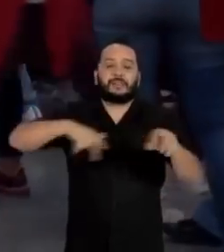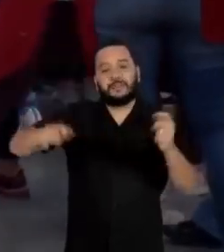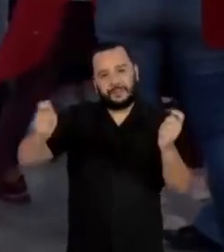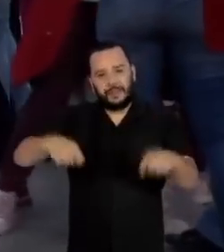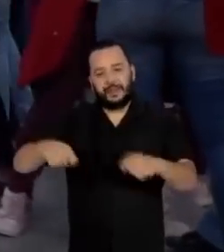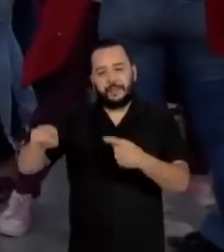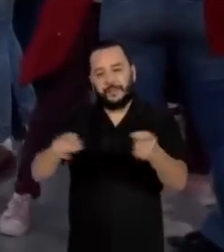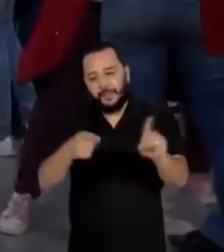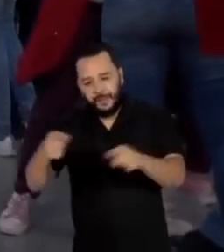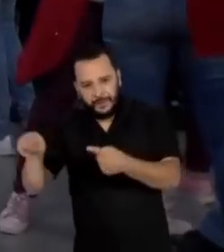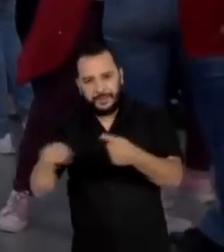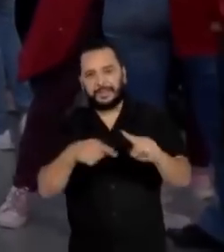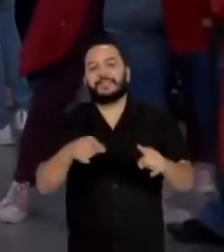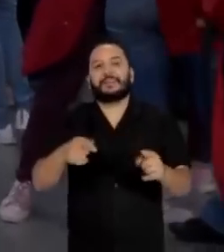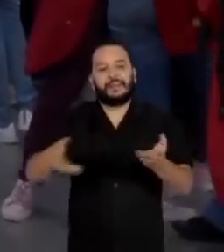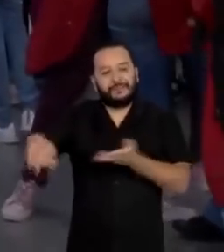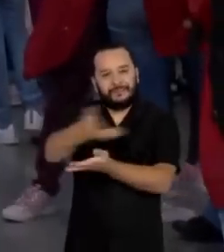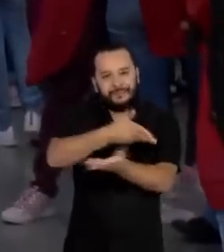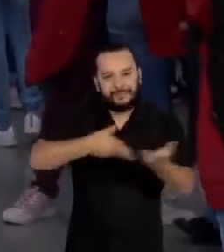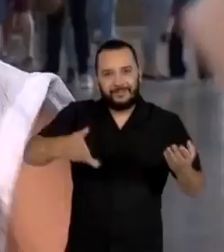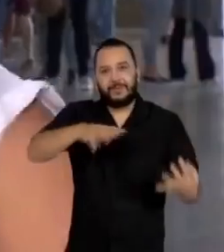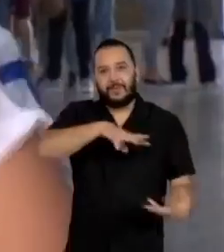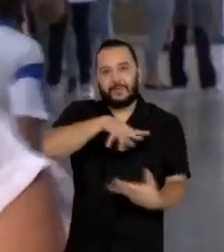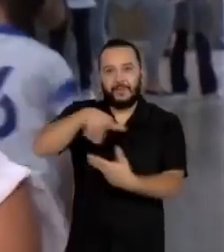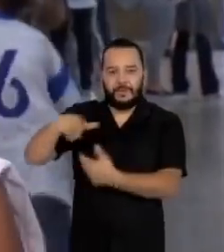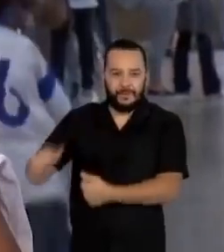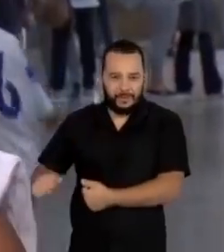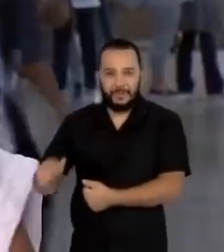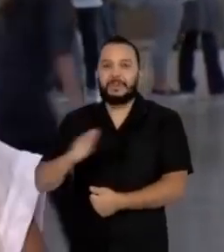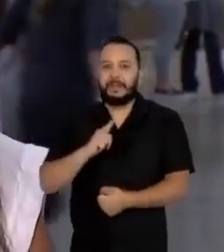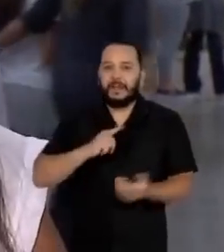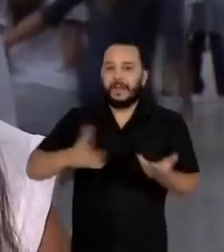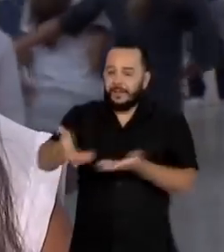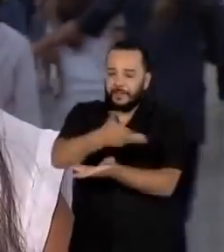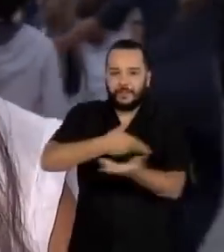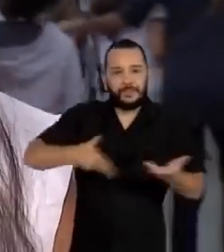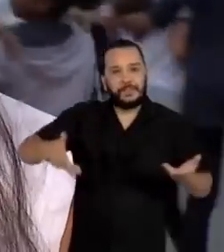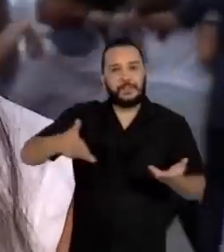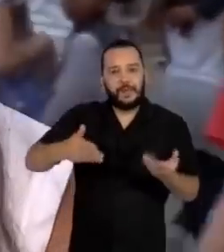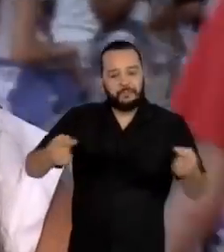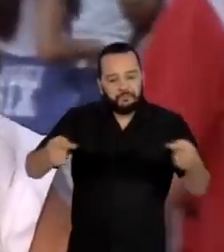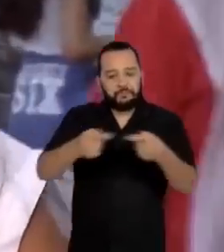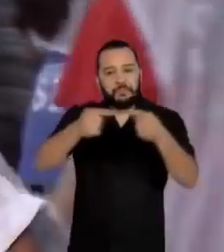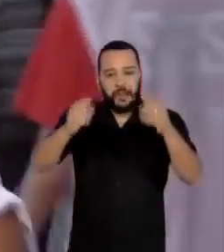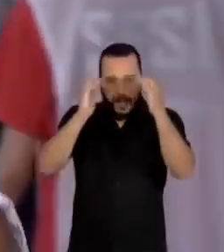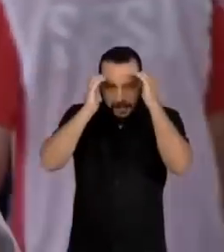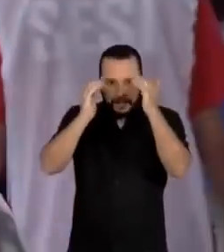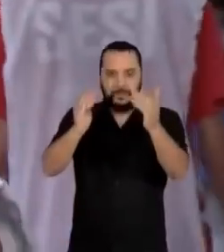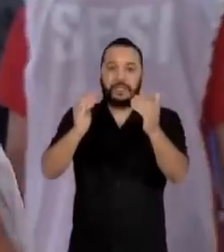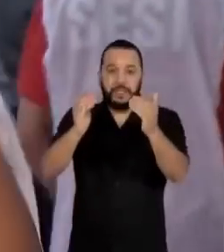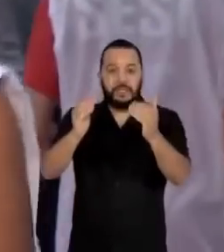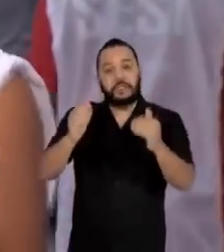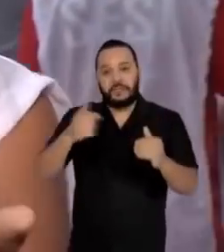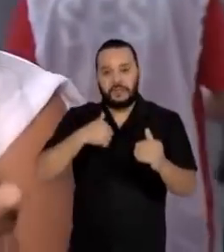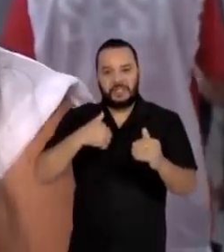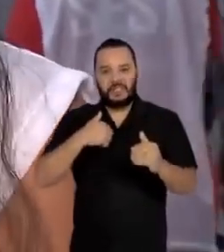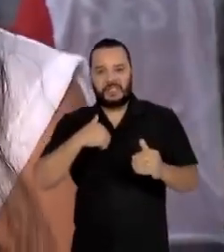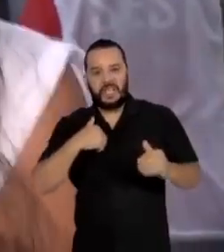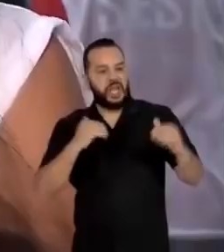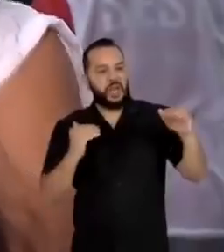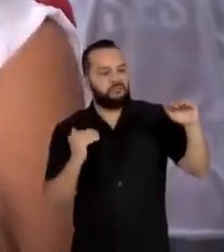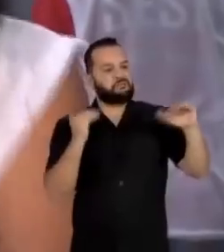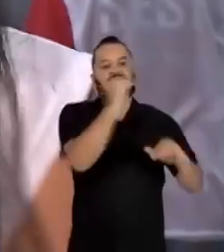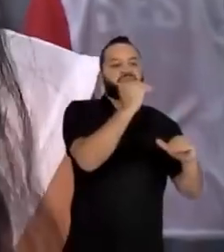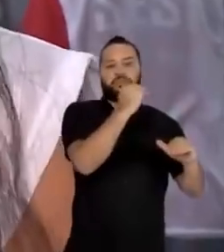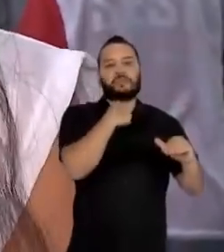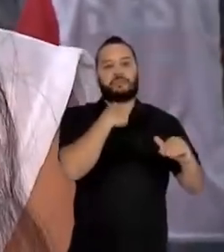para promover a harmonia no mundo. A harmonia está muito ligada ao respeito. E é você não ser superior ao outro, mas ser igual. É